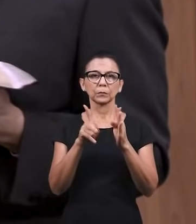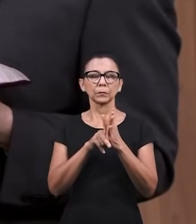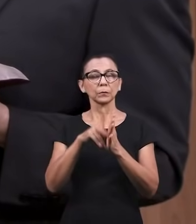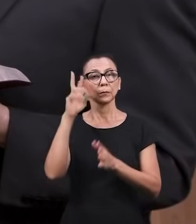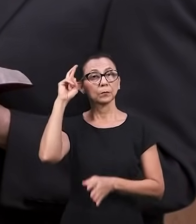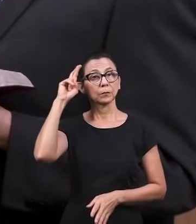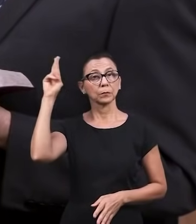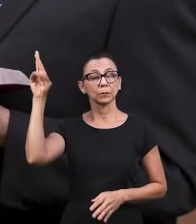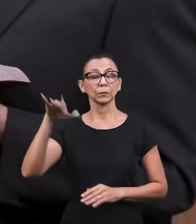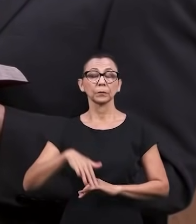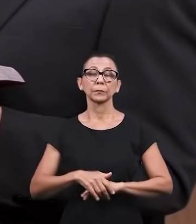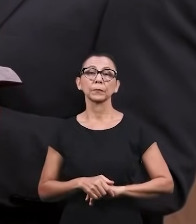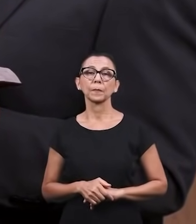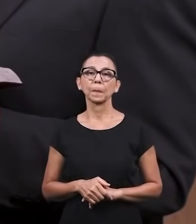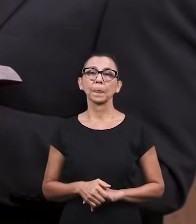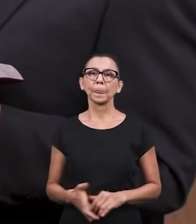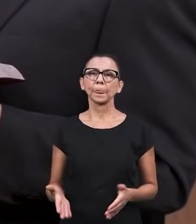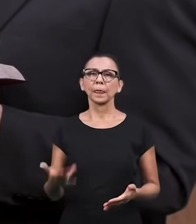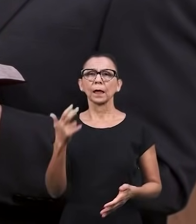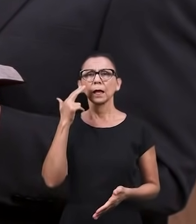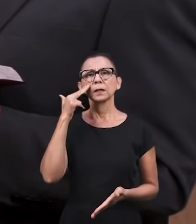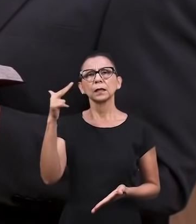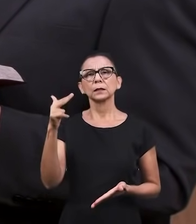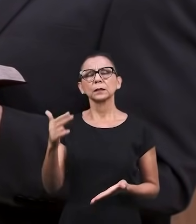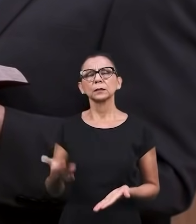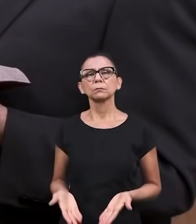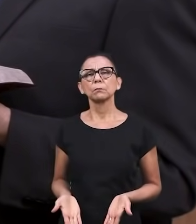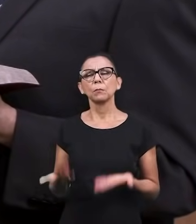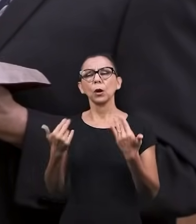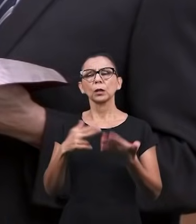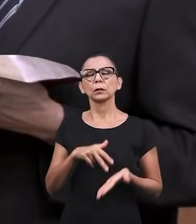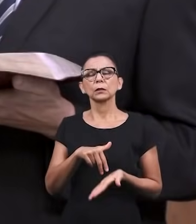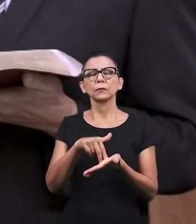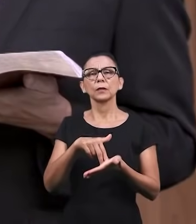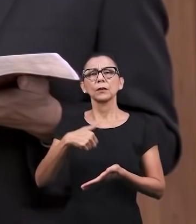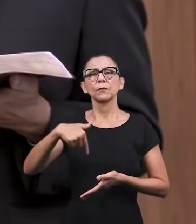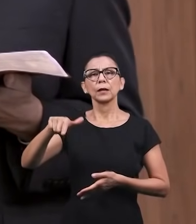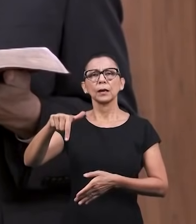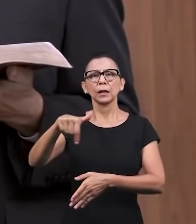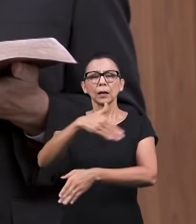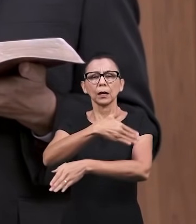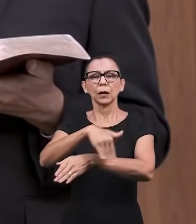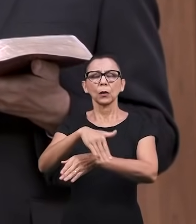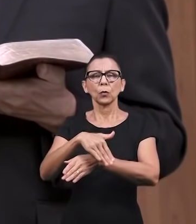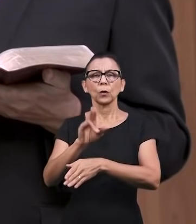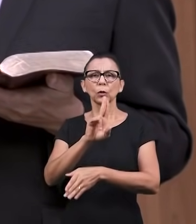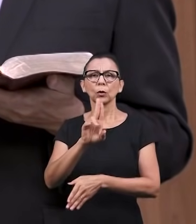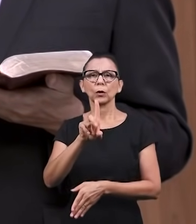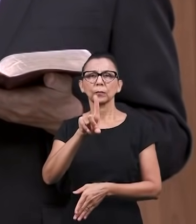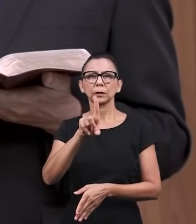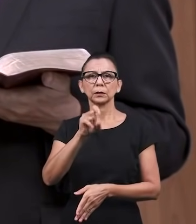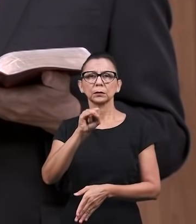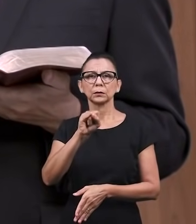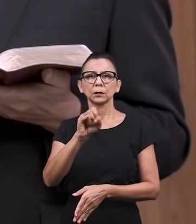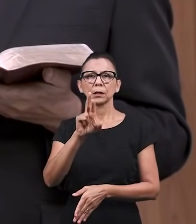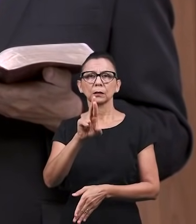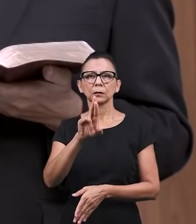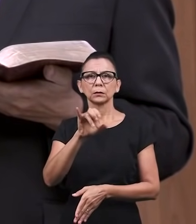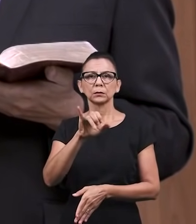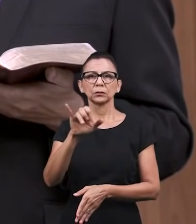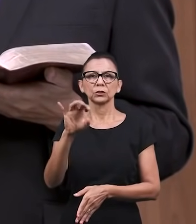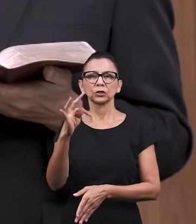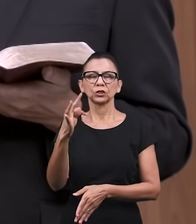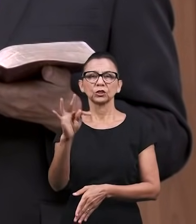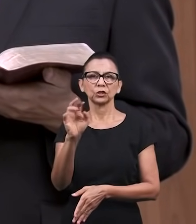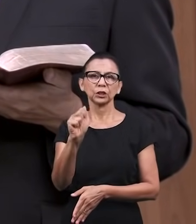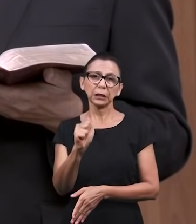orientar. E o Senhor disse-lhe: Levanta-te e vai à rua chamada direita, uma